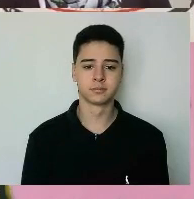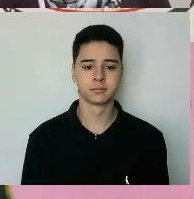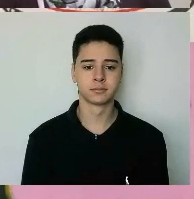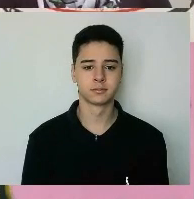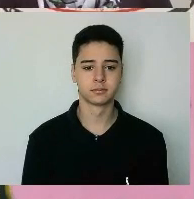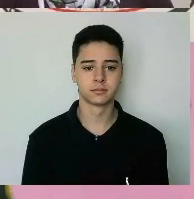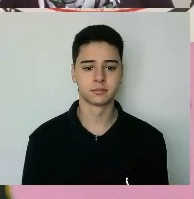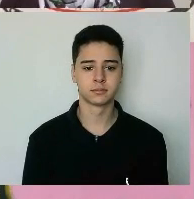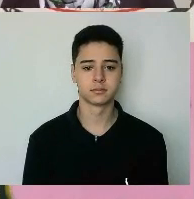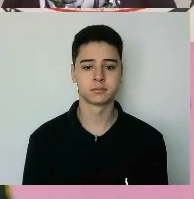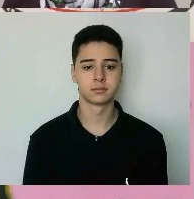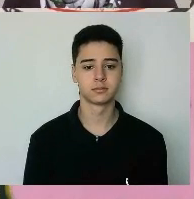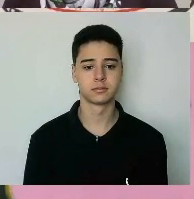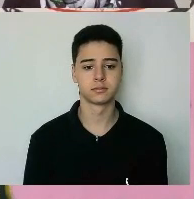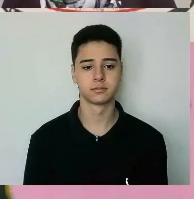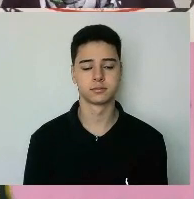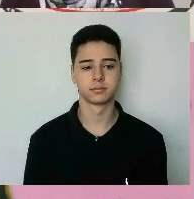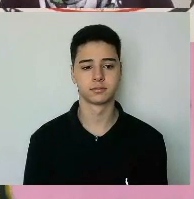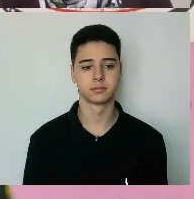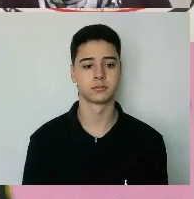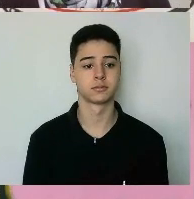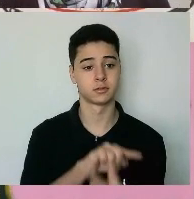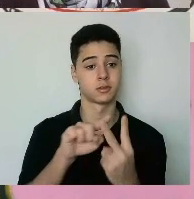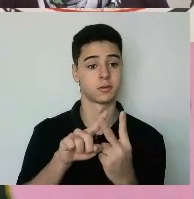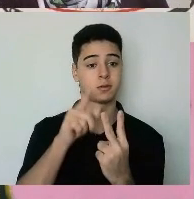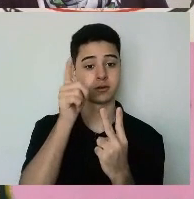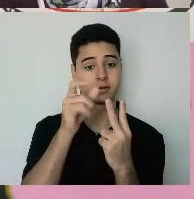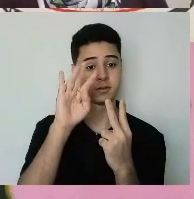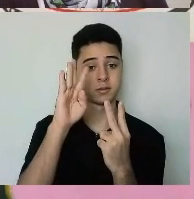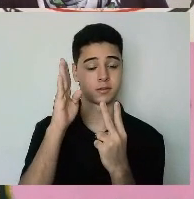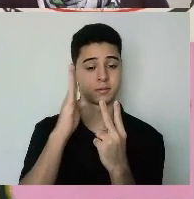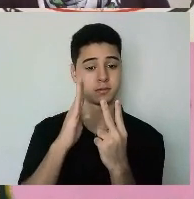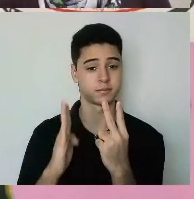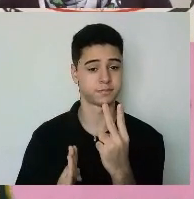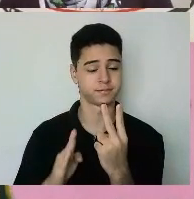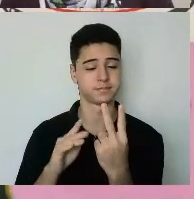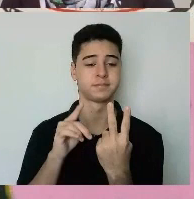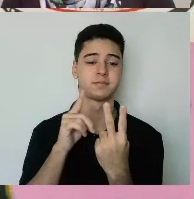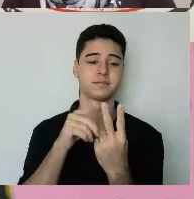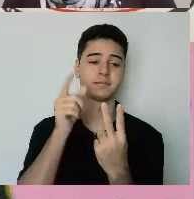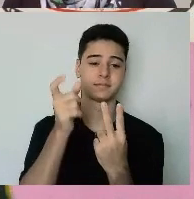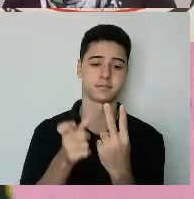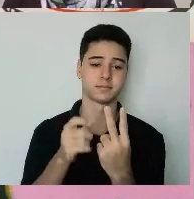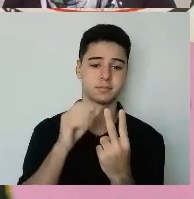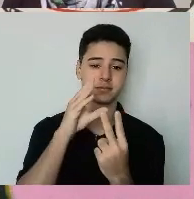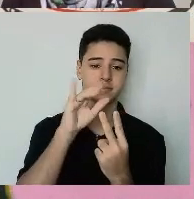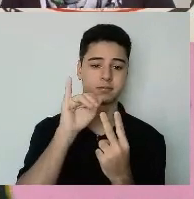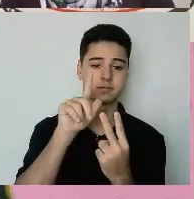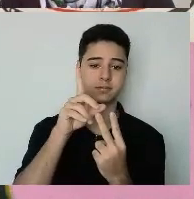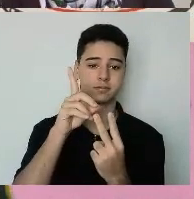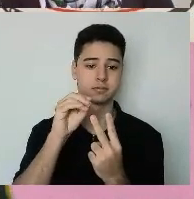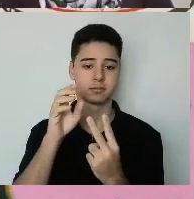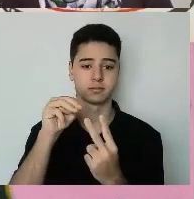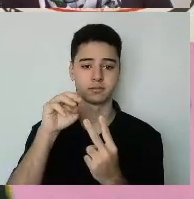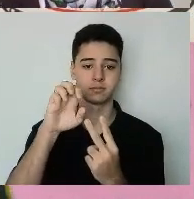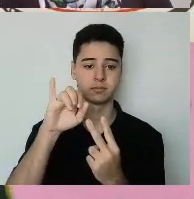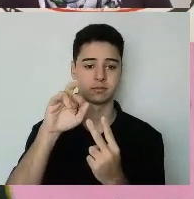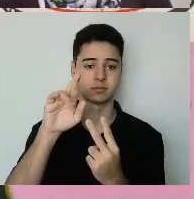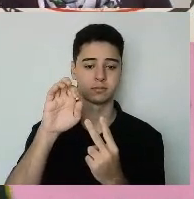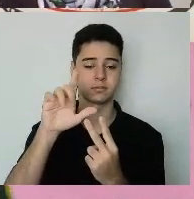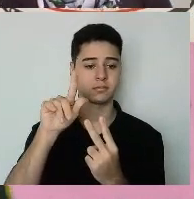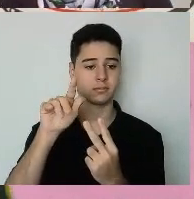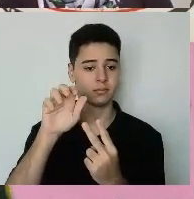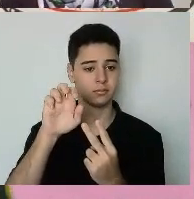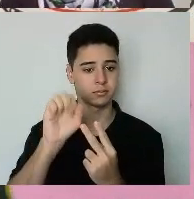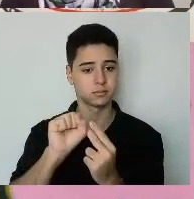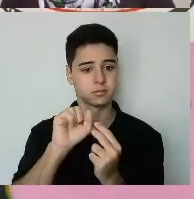Aí a gente tem dois brasileiros, né? Eu trouxe dois brasileiros também, o Cildo Meirelles,